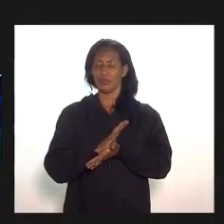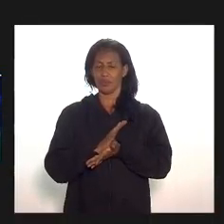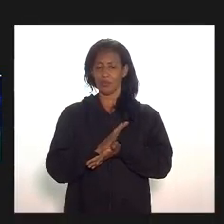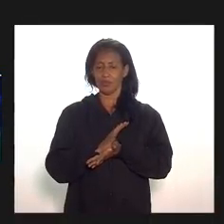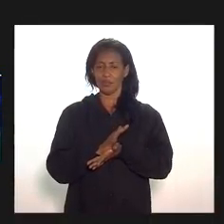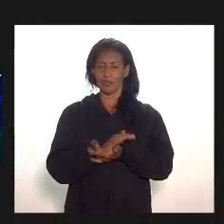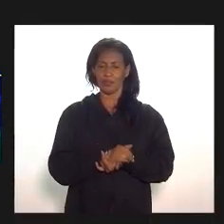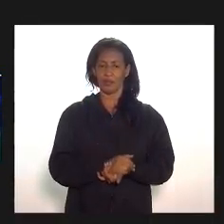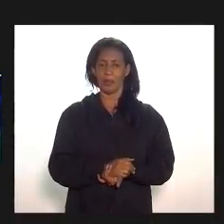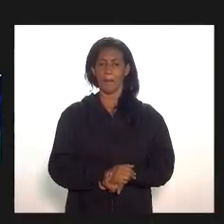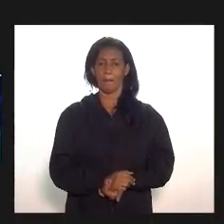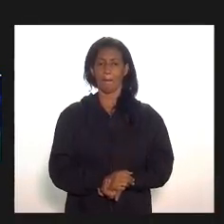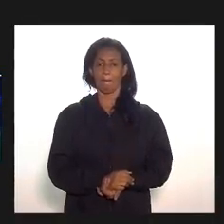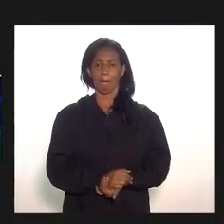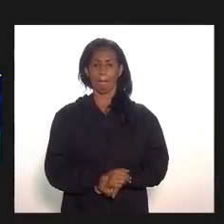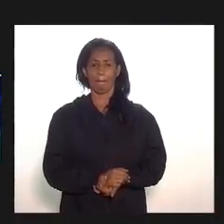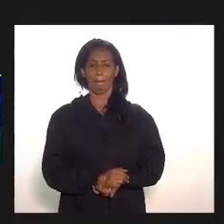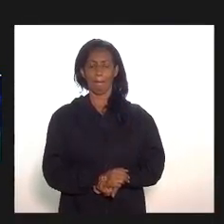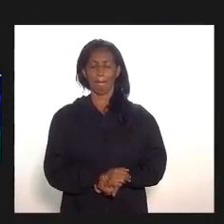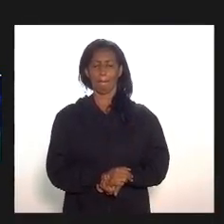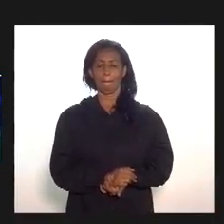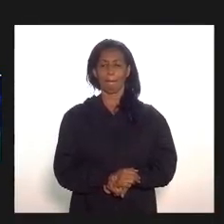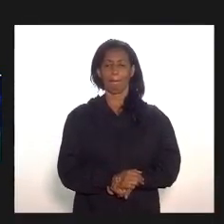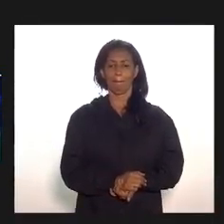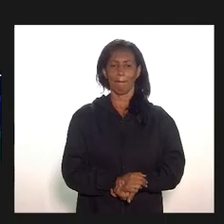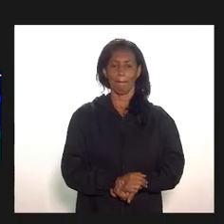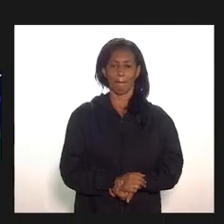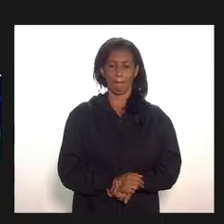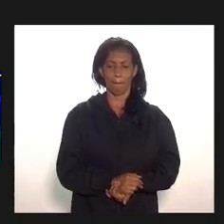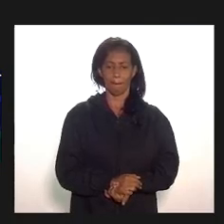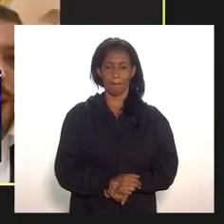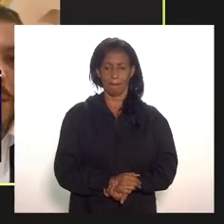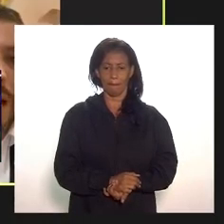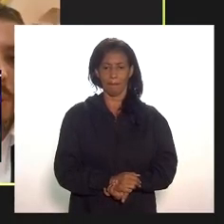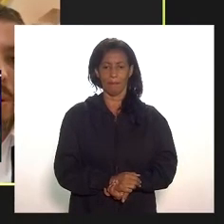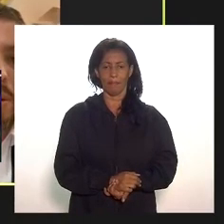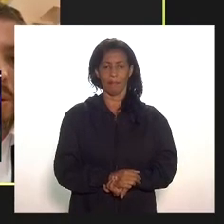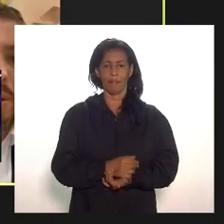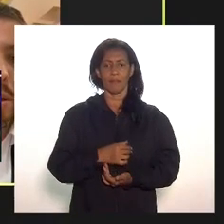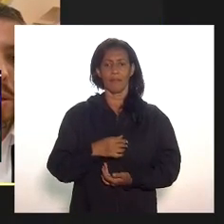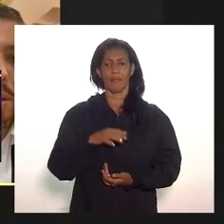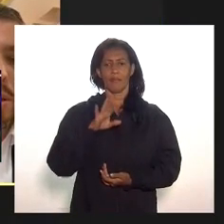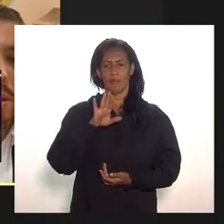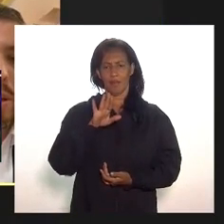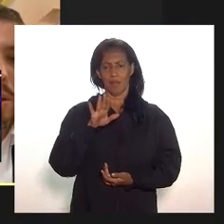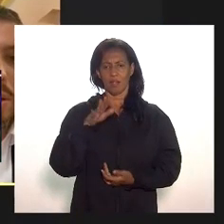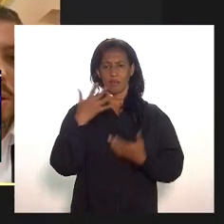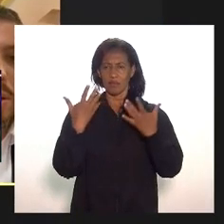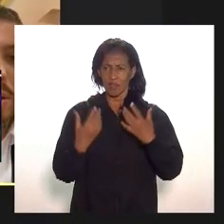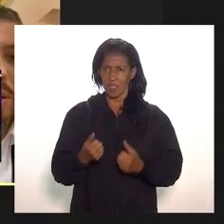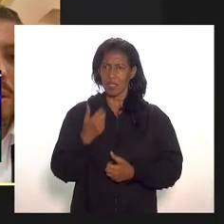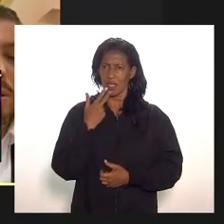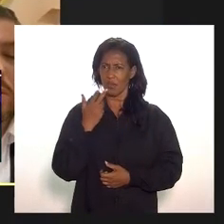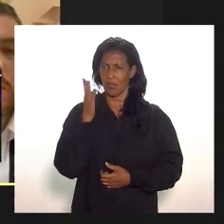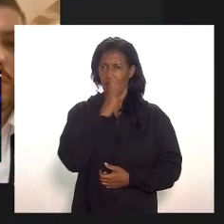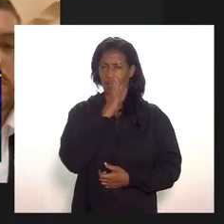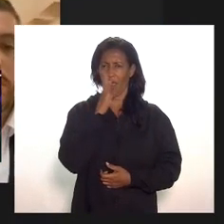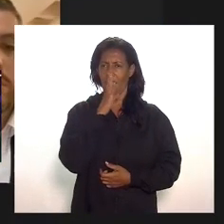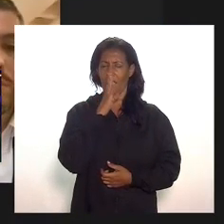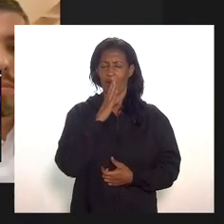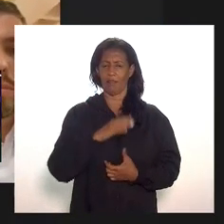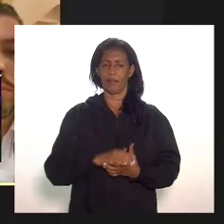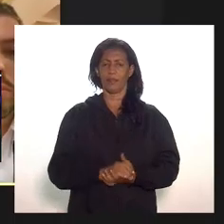ser praticada. Deputado Luiz Paulo, me permite uma parte rápida. Uma parte já, só um